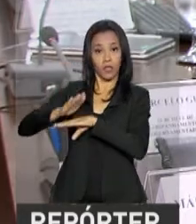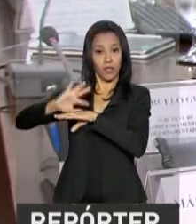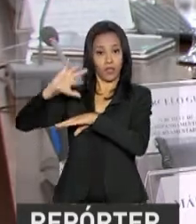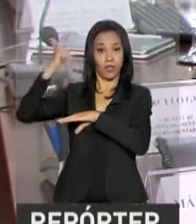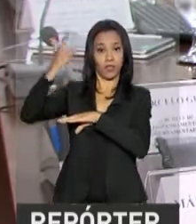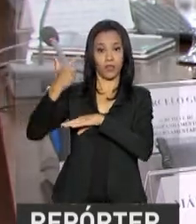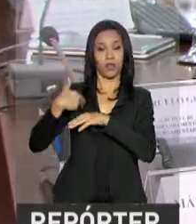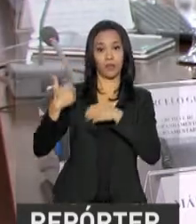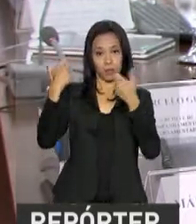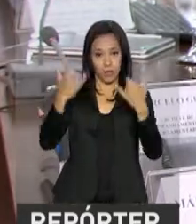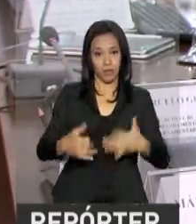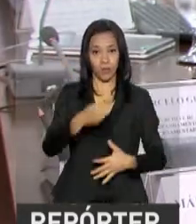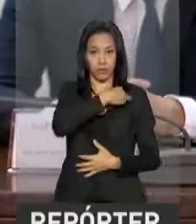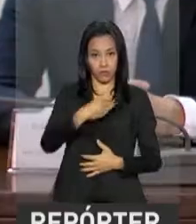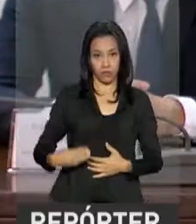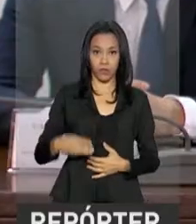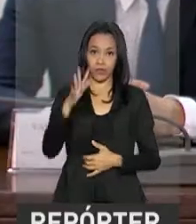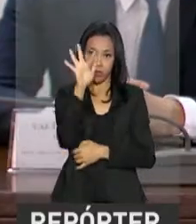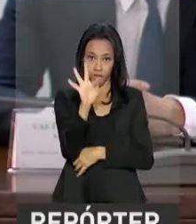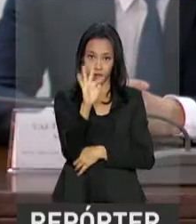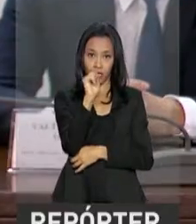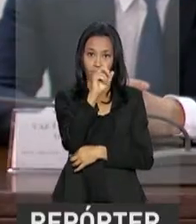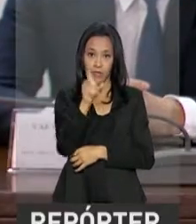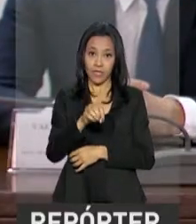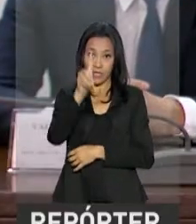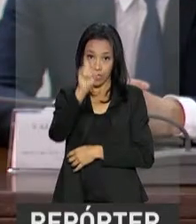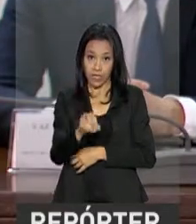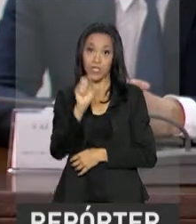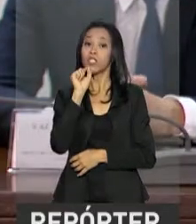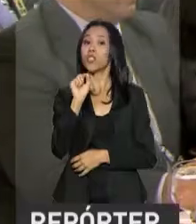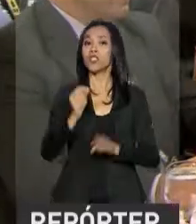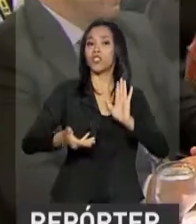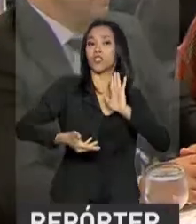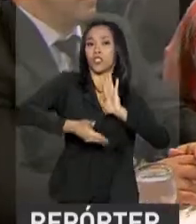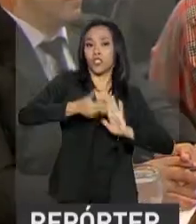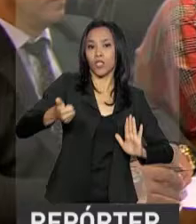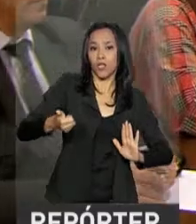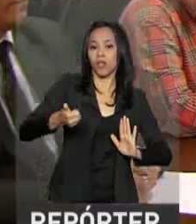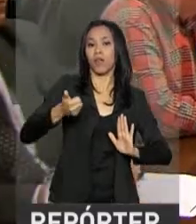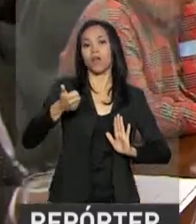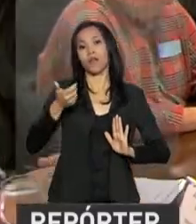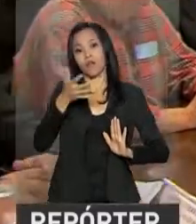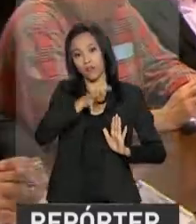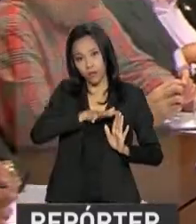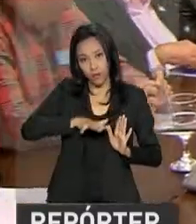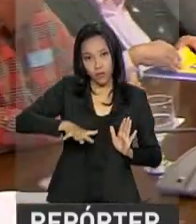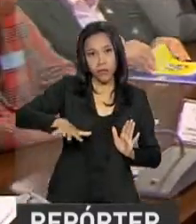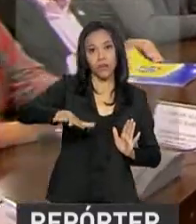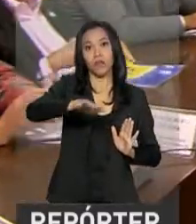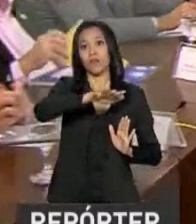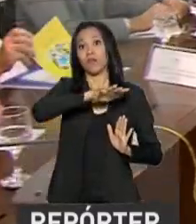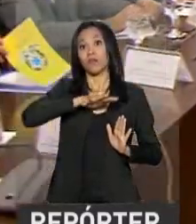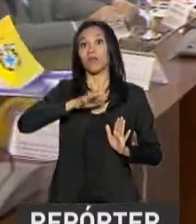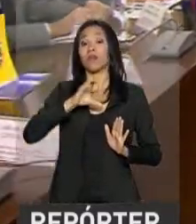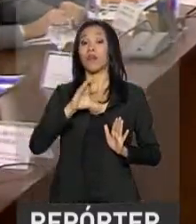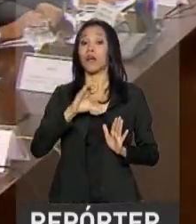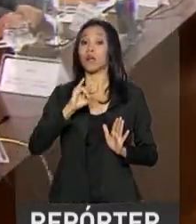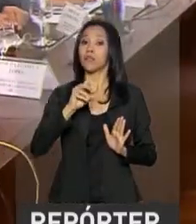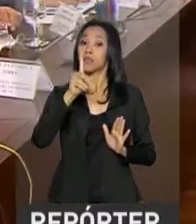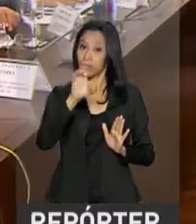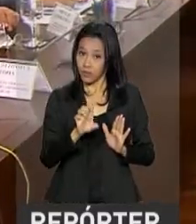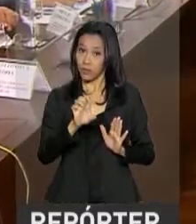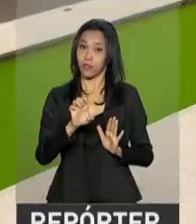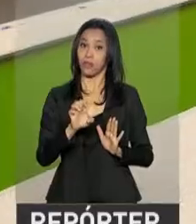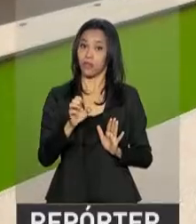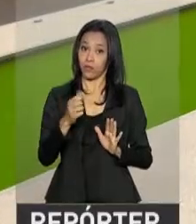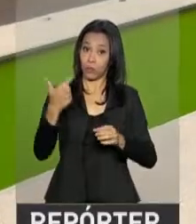fazenda eduardo guardiã de eliminação da contribuição de intervenção no domínio econômico a cide do preço do